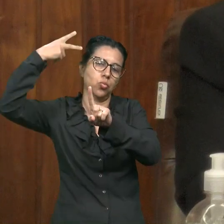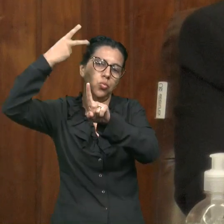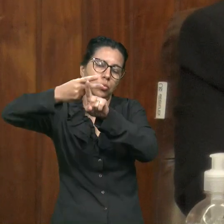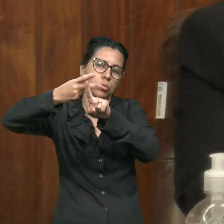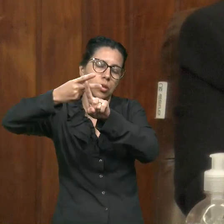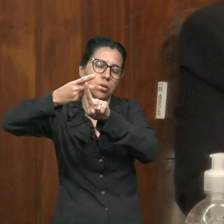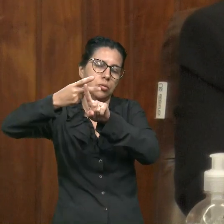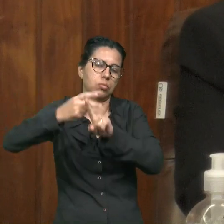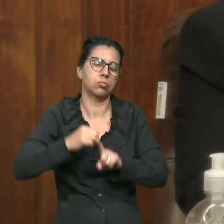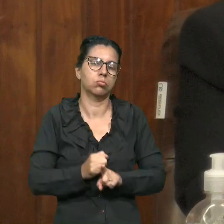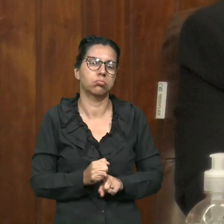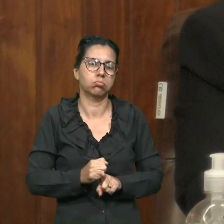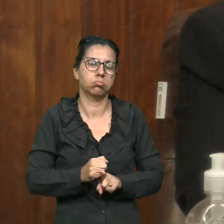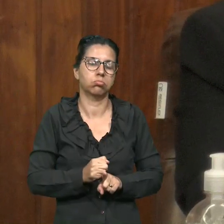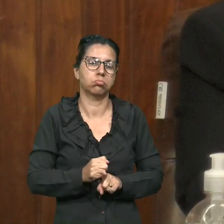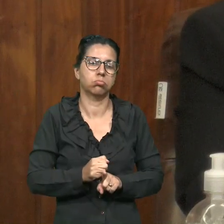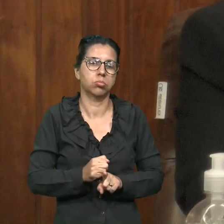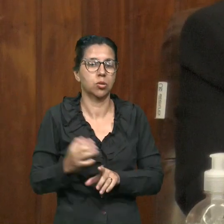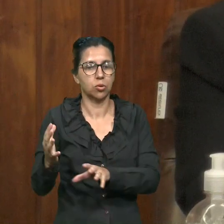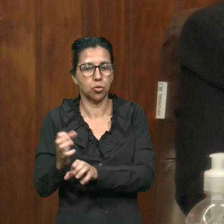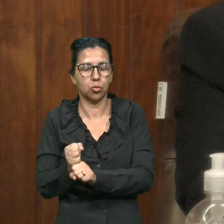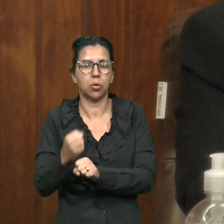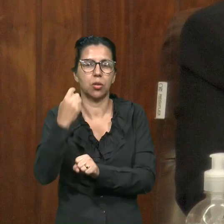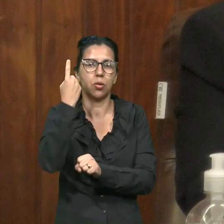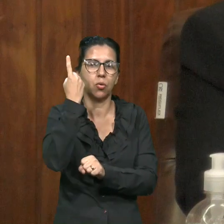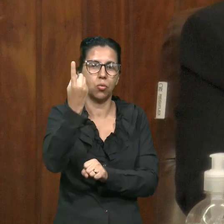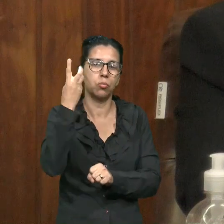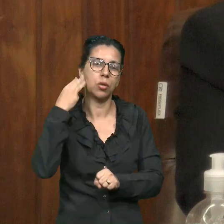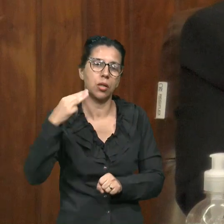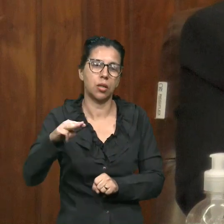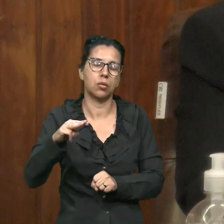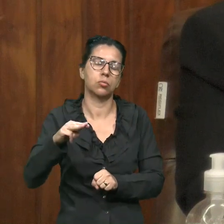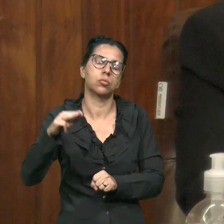R$ 234.145,36, chegando ao montante de